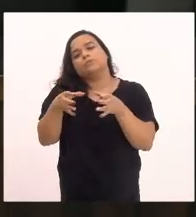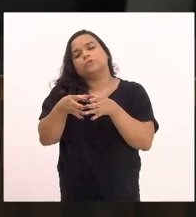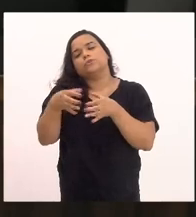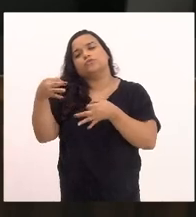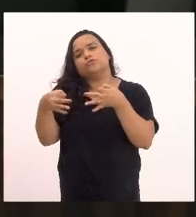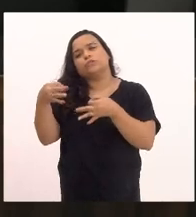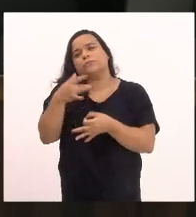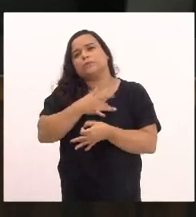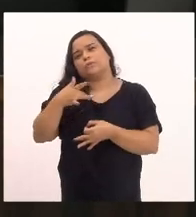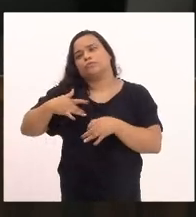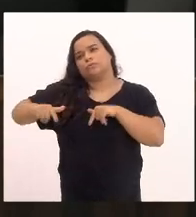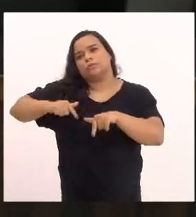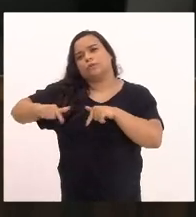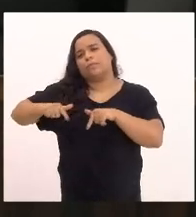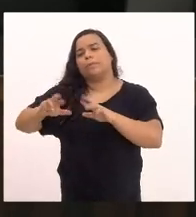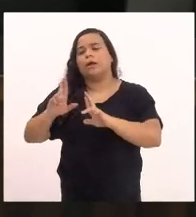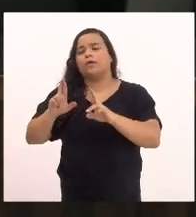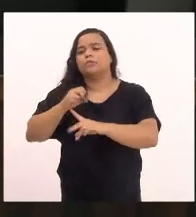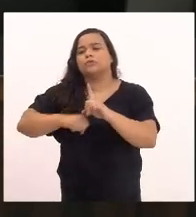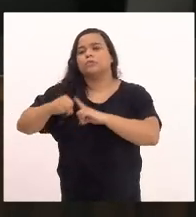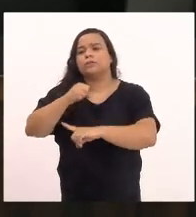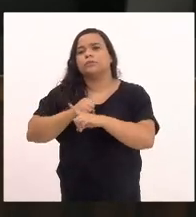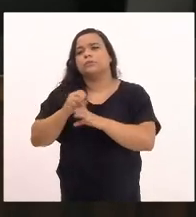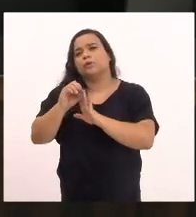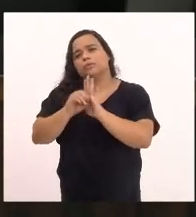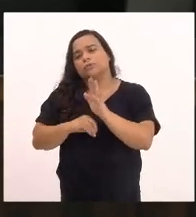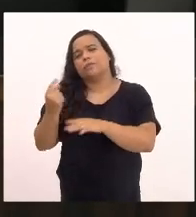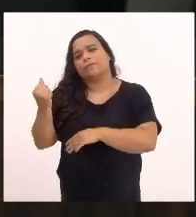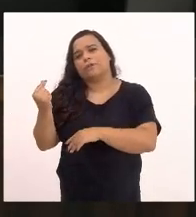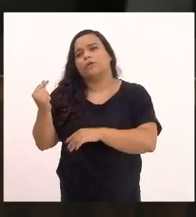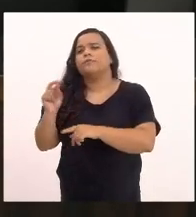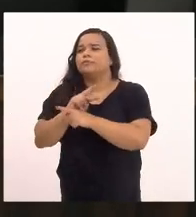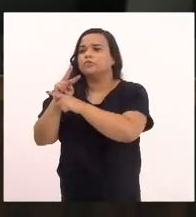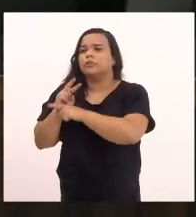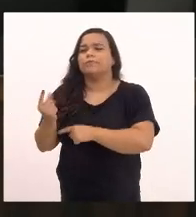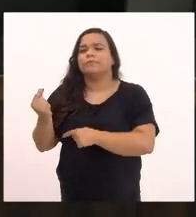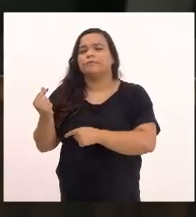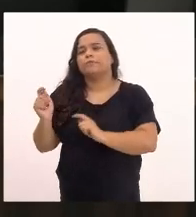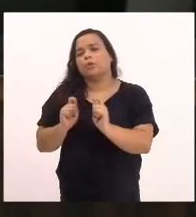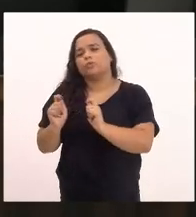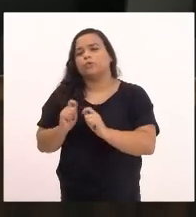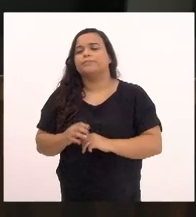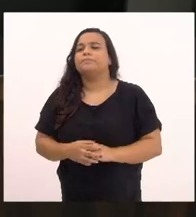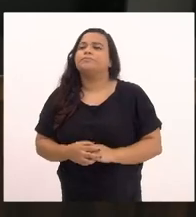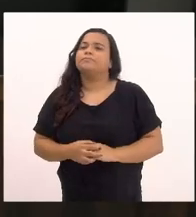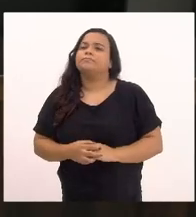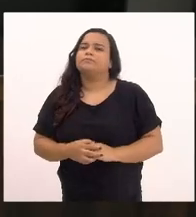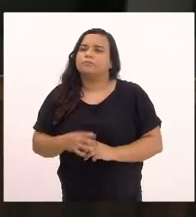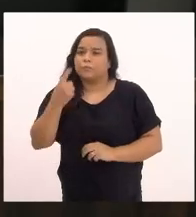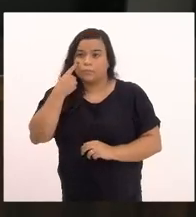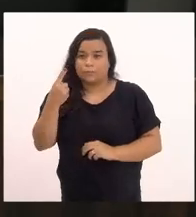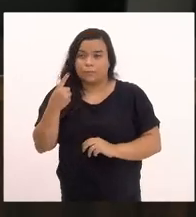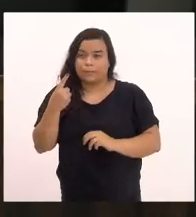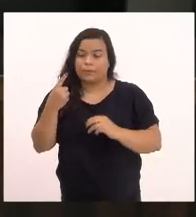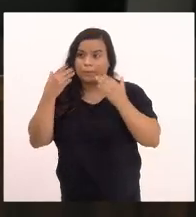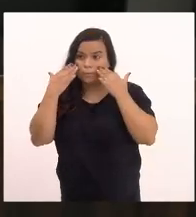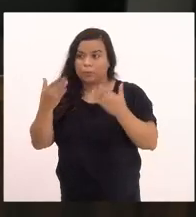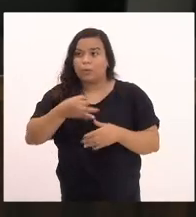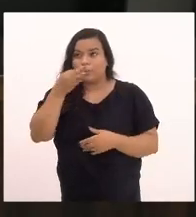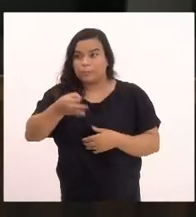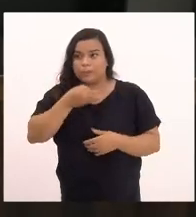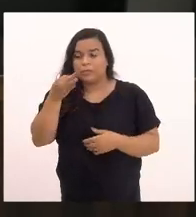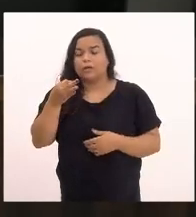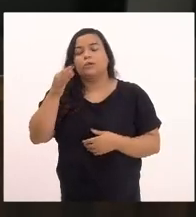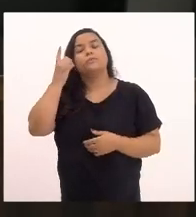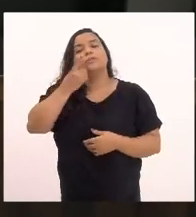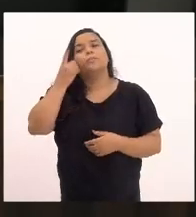Legislação Social, Seguridade Social, de Orçamento, Finanças, Fiscalização Financeira e Controle. Para emitir parecer pela Comissão de Constituição e Justiça, deputado